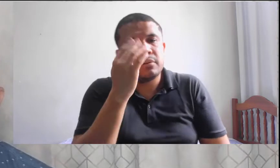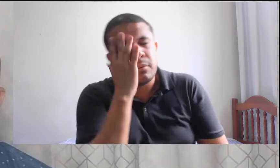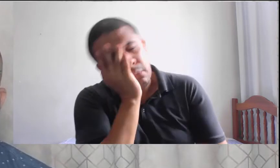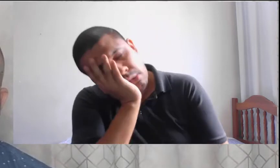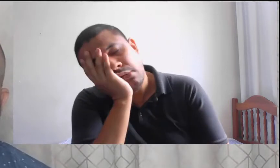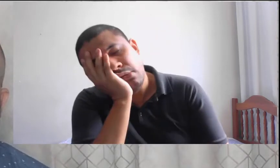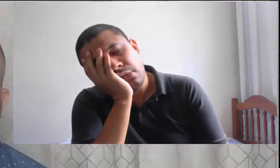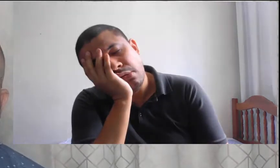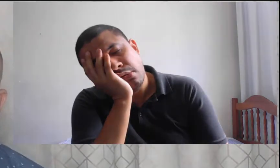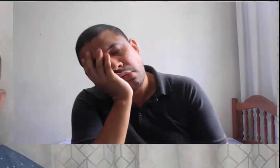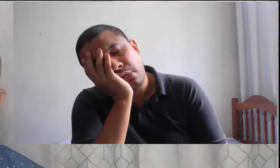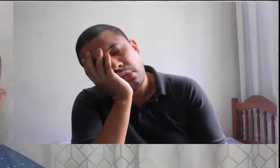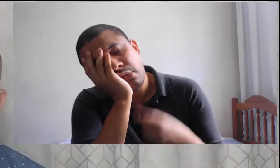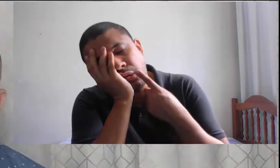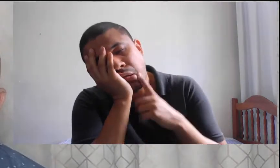meus irmãos e eu